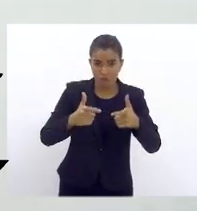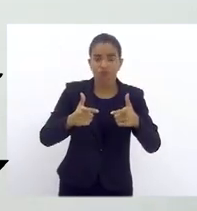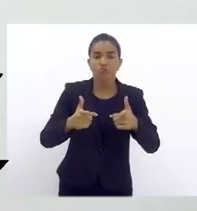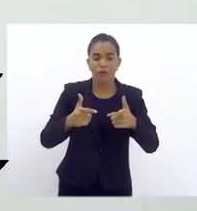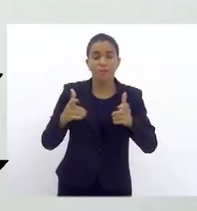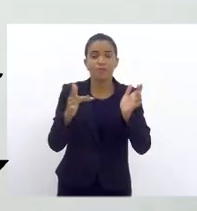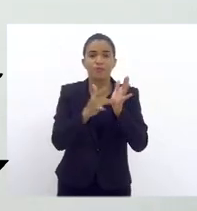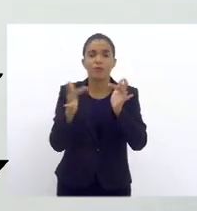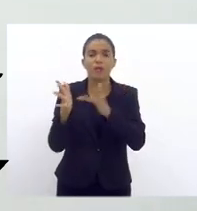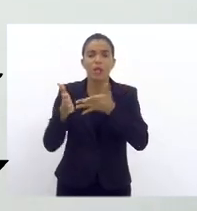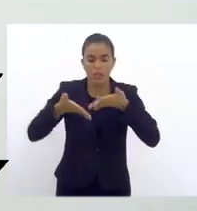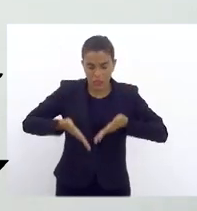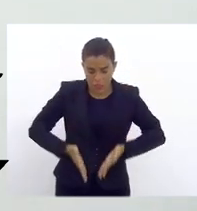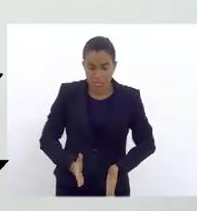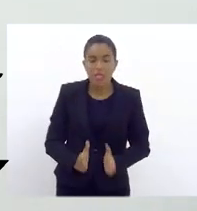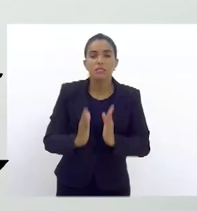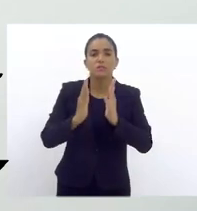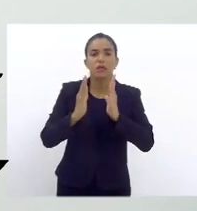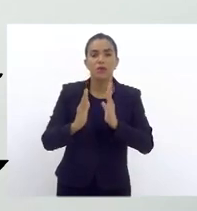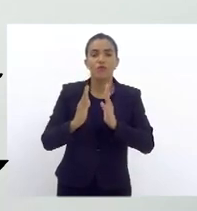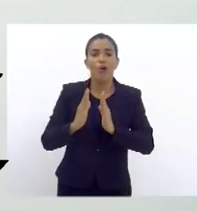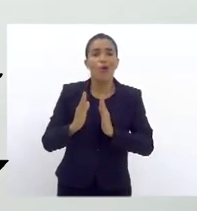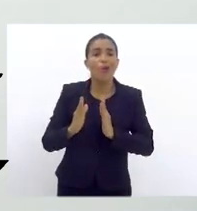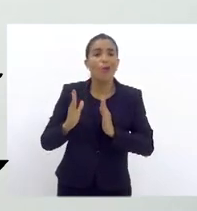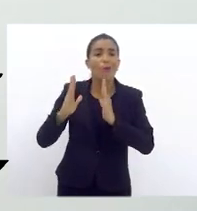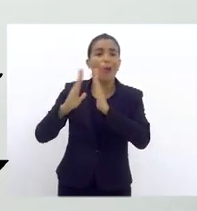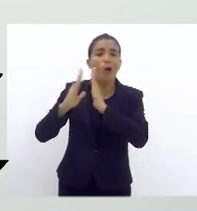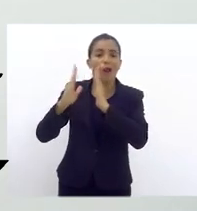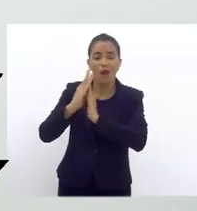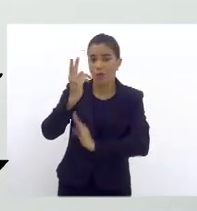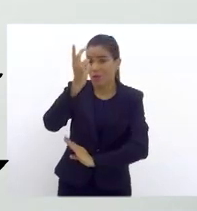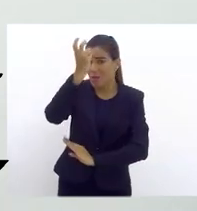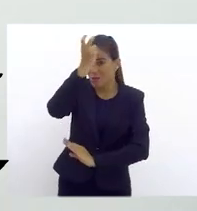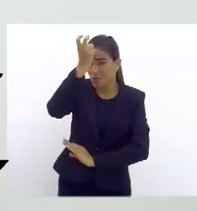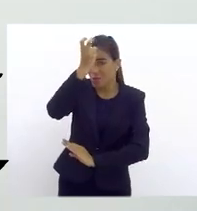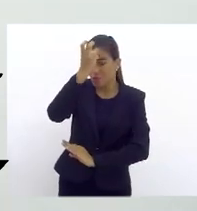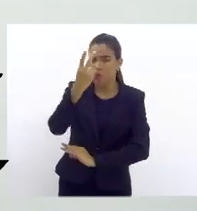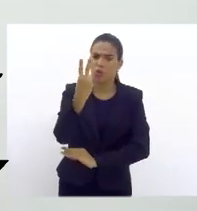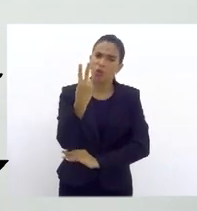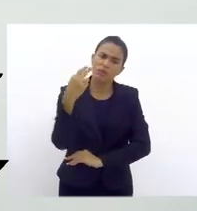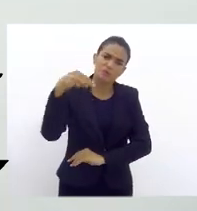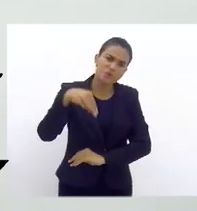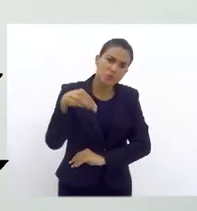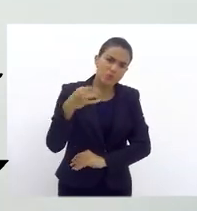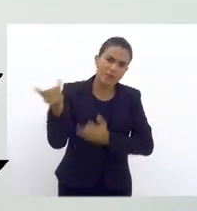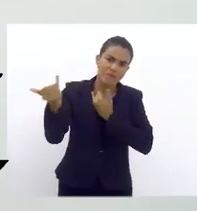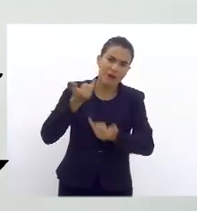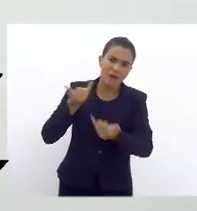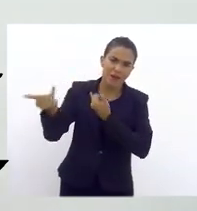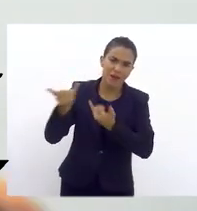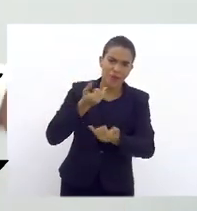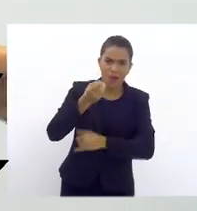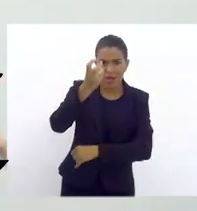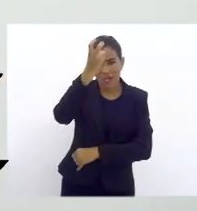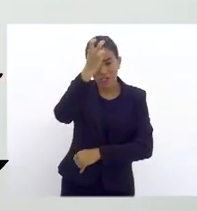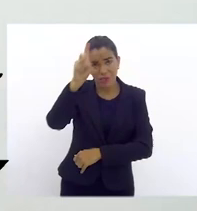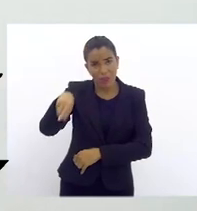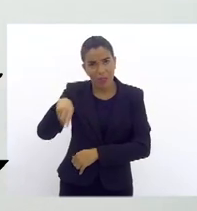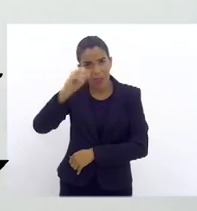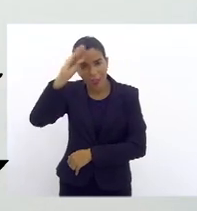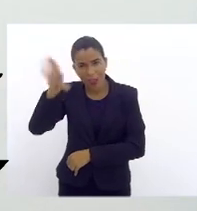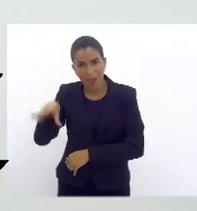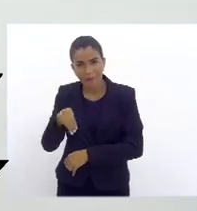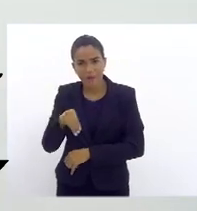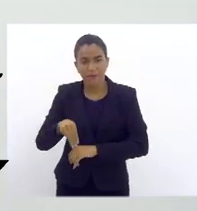nasceu no oriente médio e foi viver no Egito meus irmãos porque faz dois minutos que me informaram que o Egito é África também